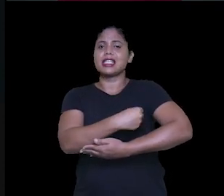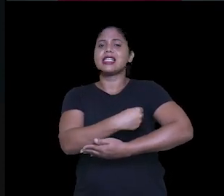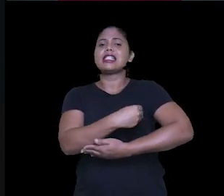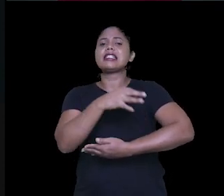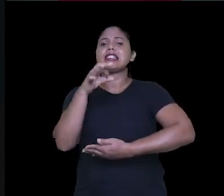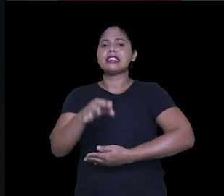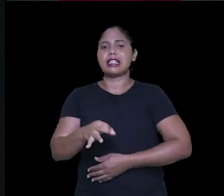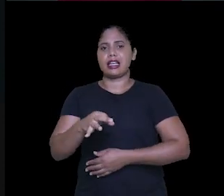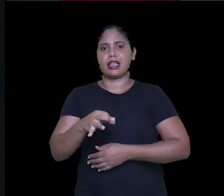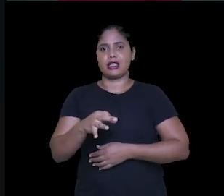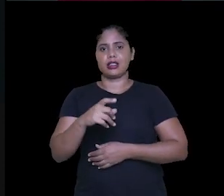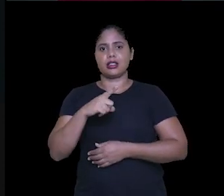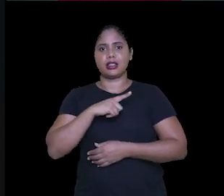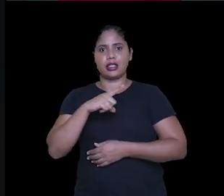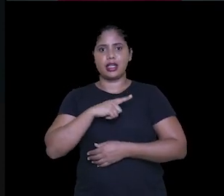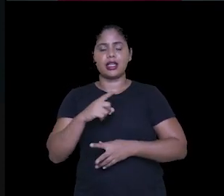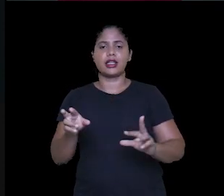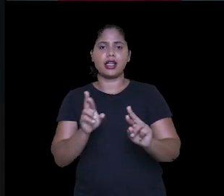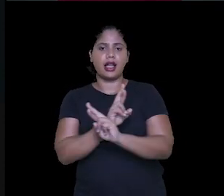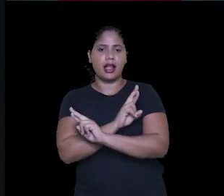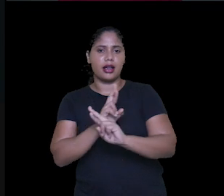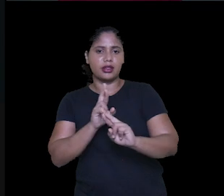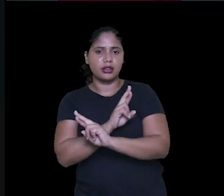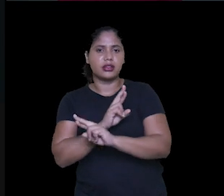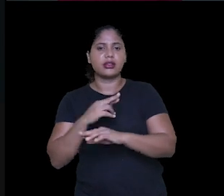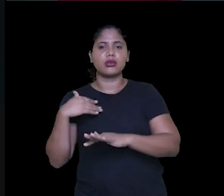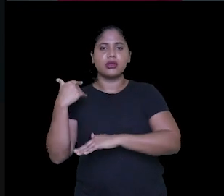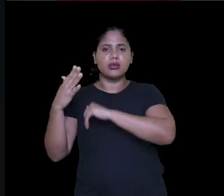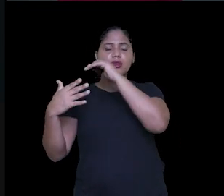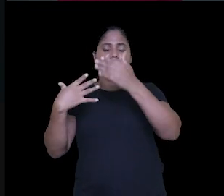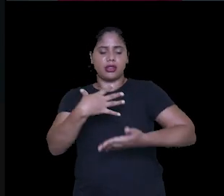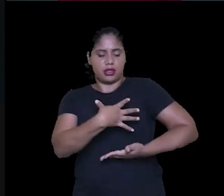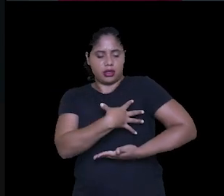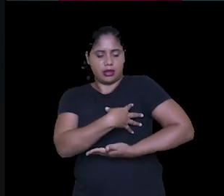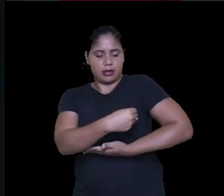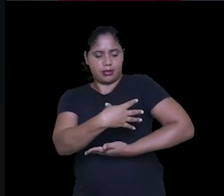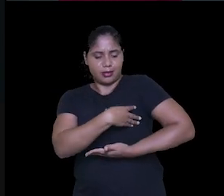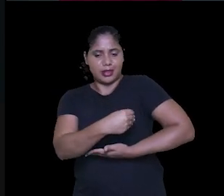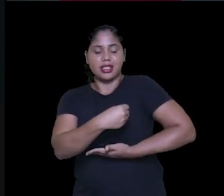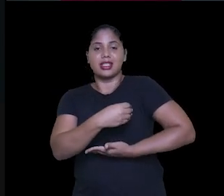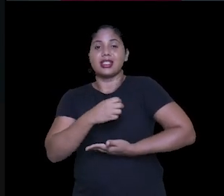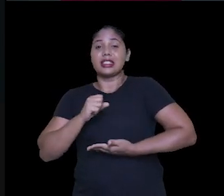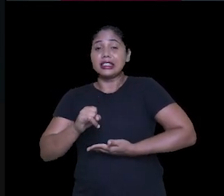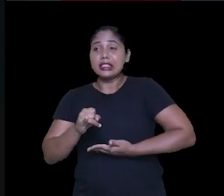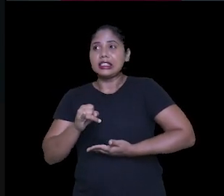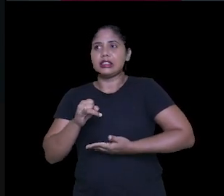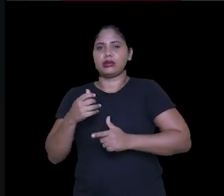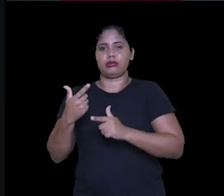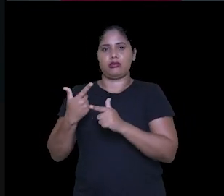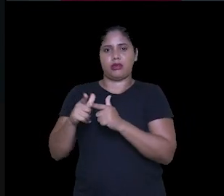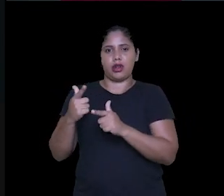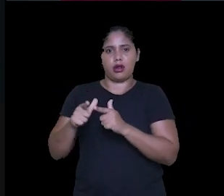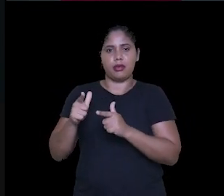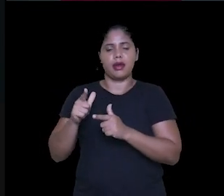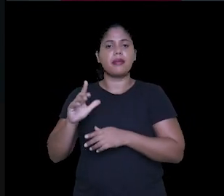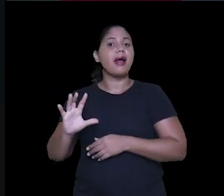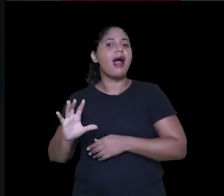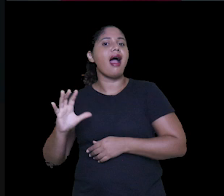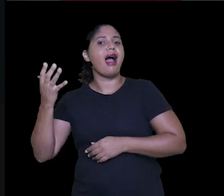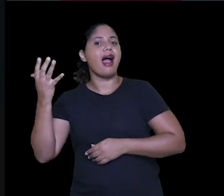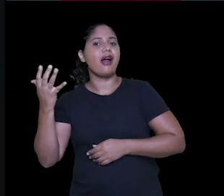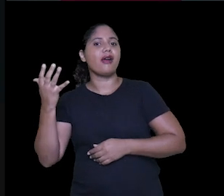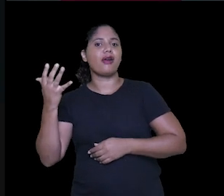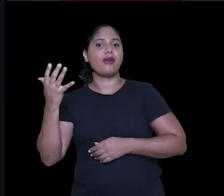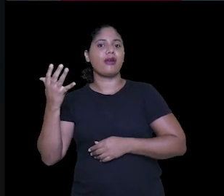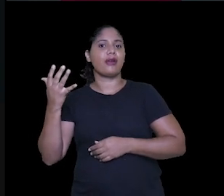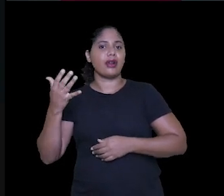observar numa pega correta. Então, um dos primeiros tópicos que a gente deve observar é se a boca do bebê ele